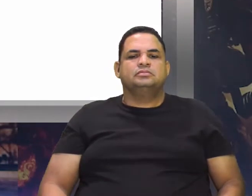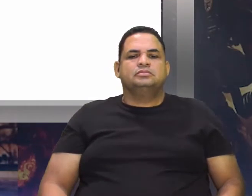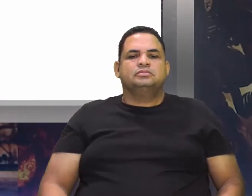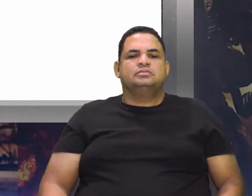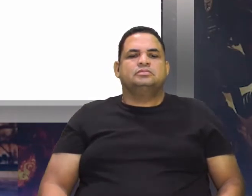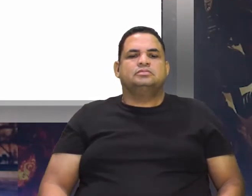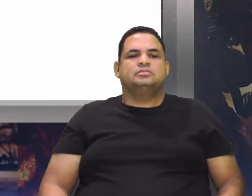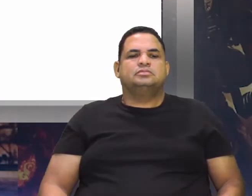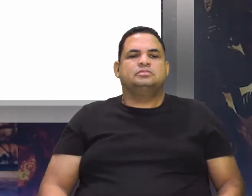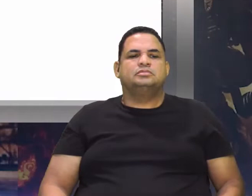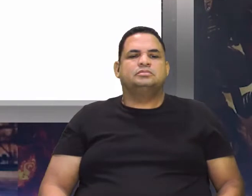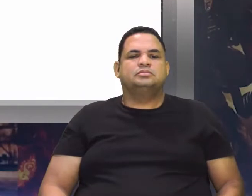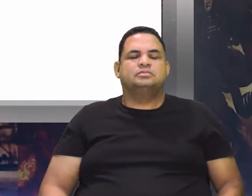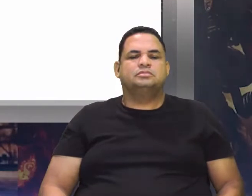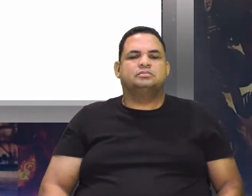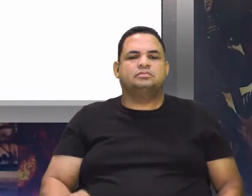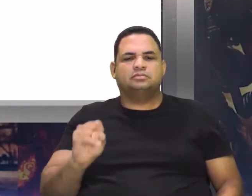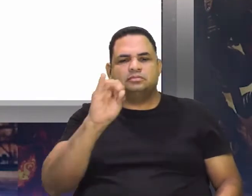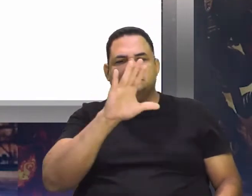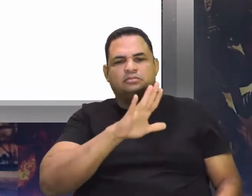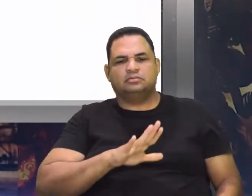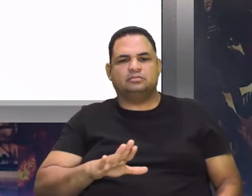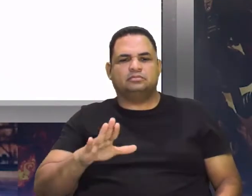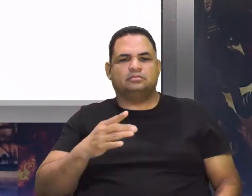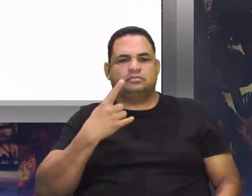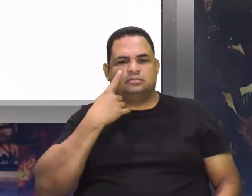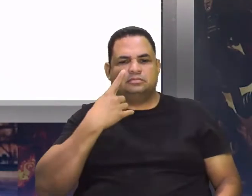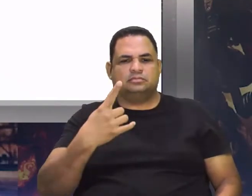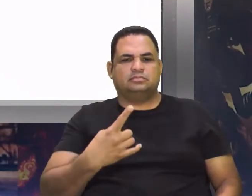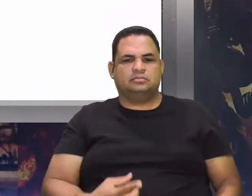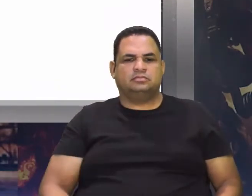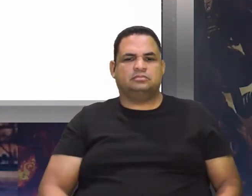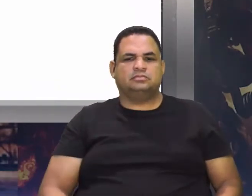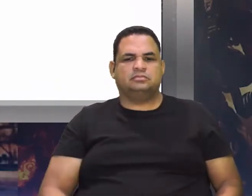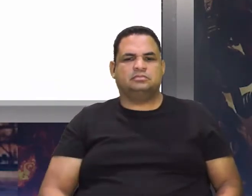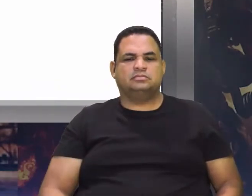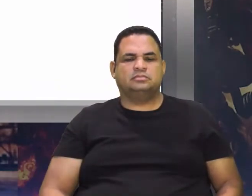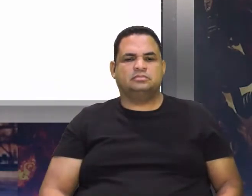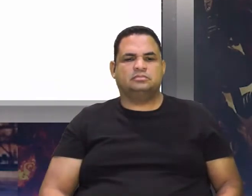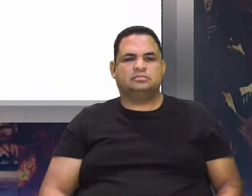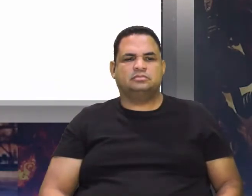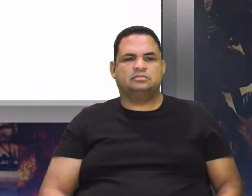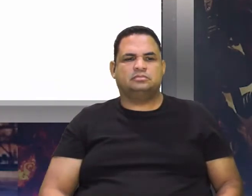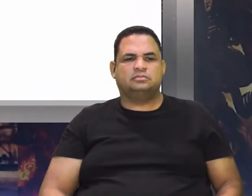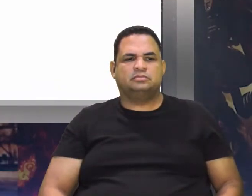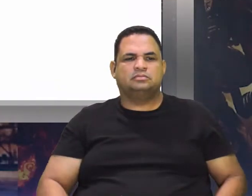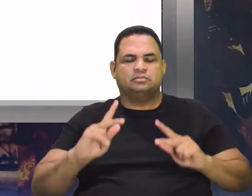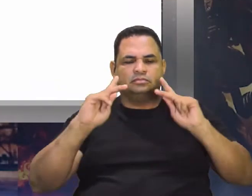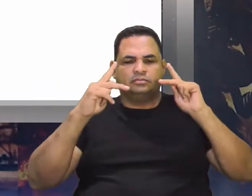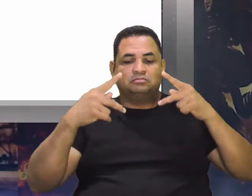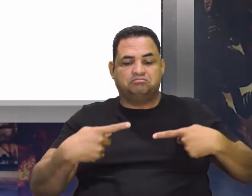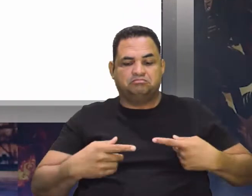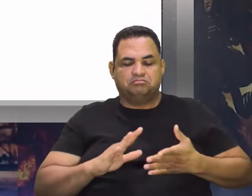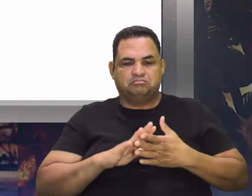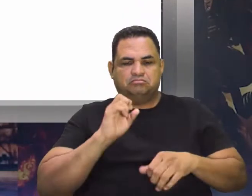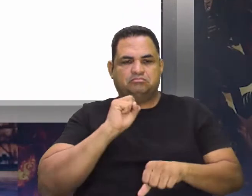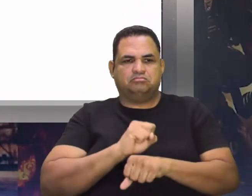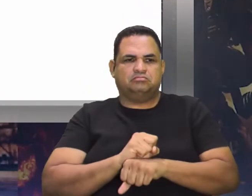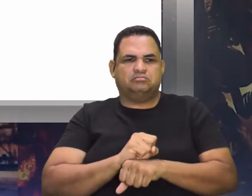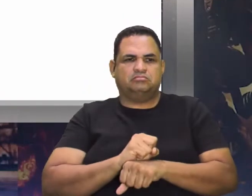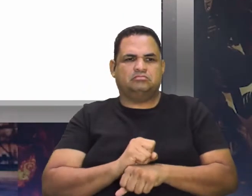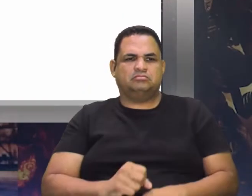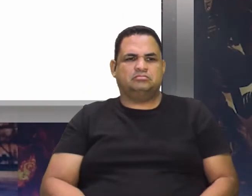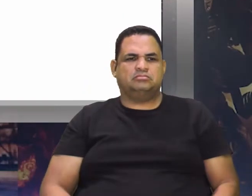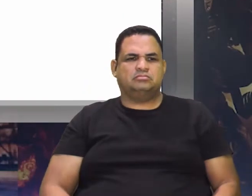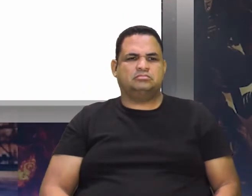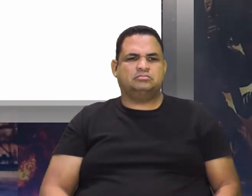Neolítico. Olha aqui essa imagem. O ser humano ele parou.